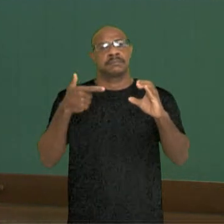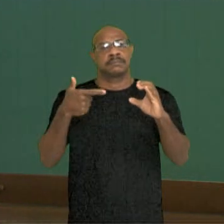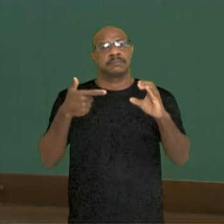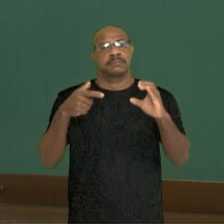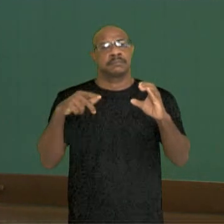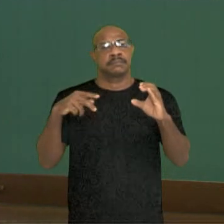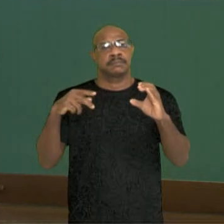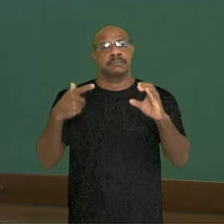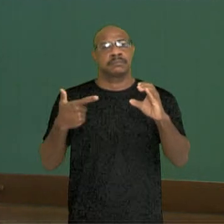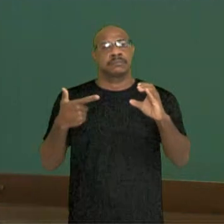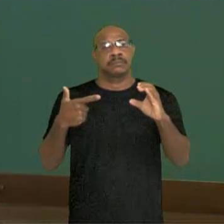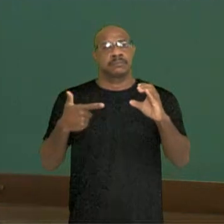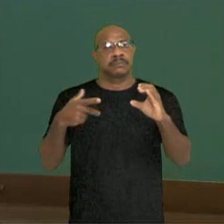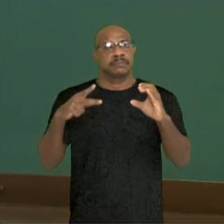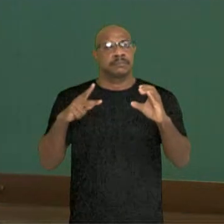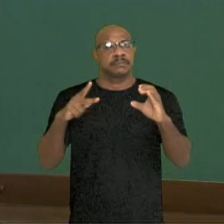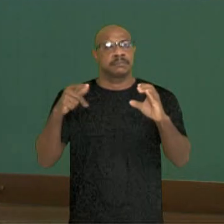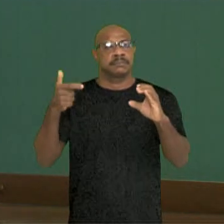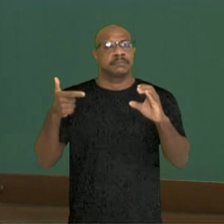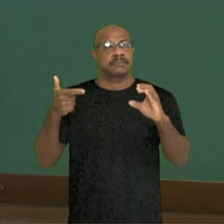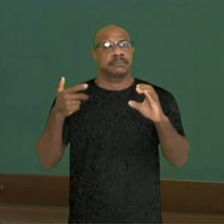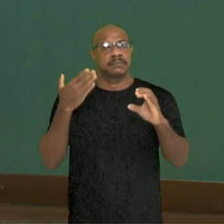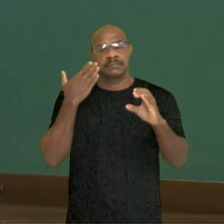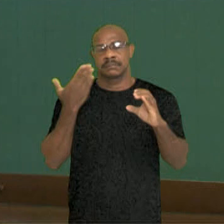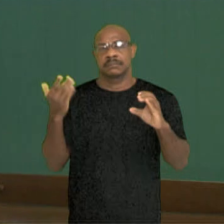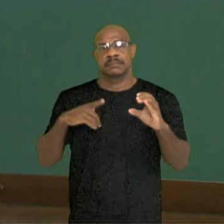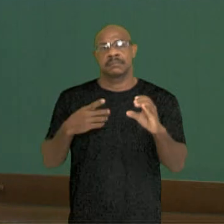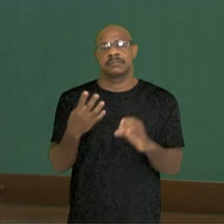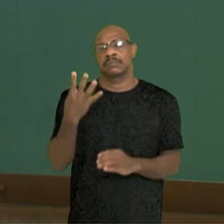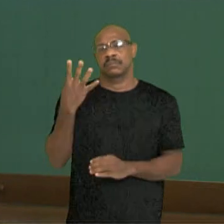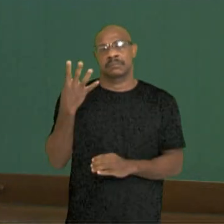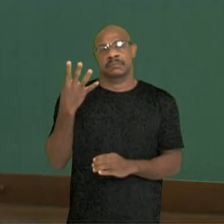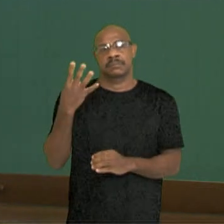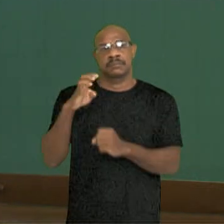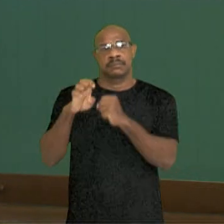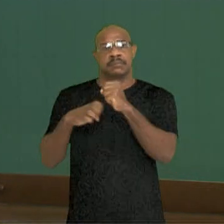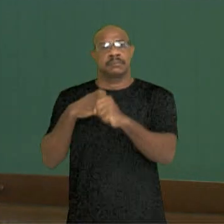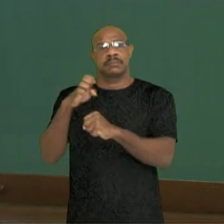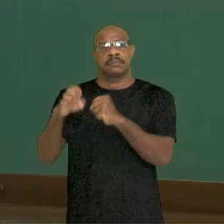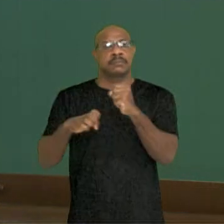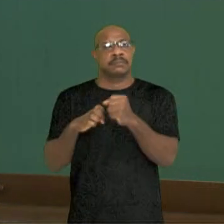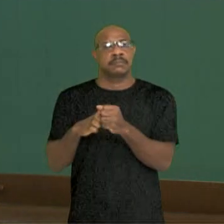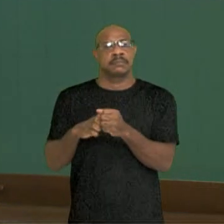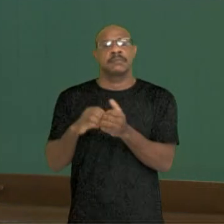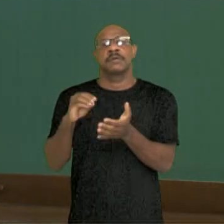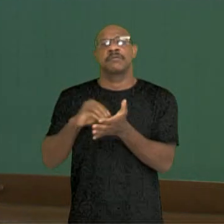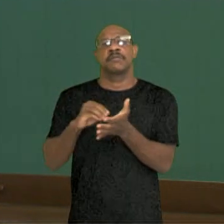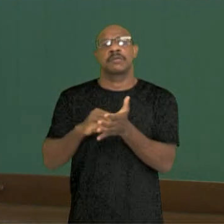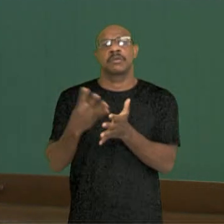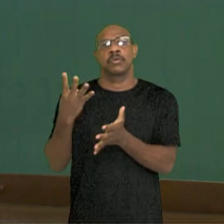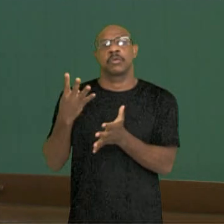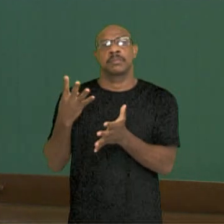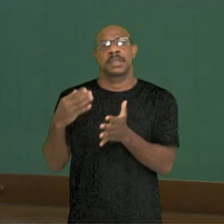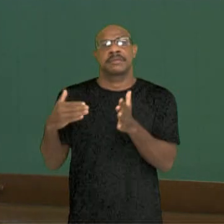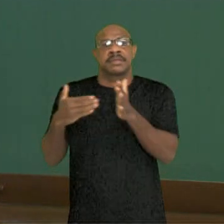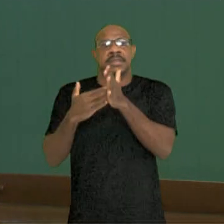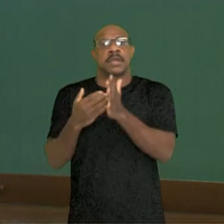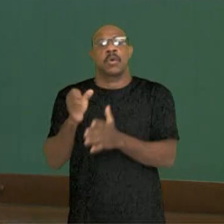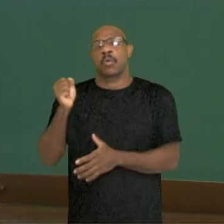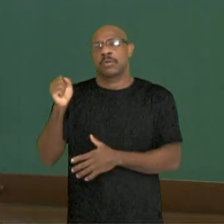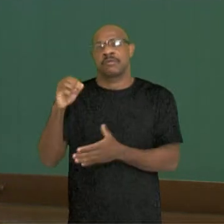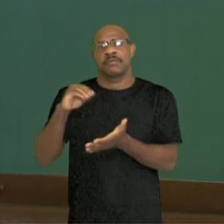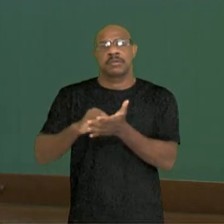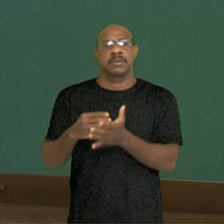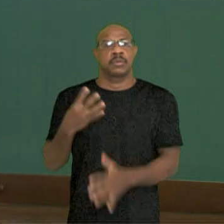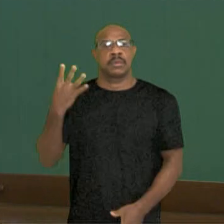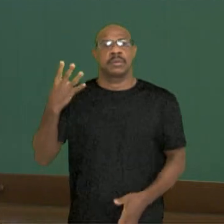2p2. Ele tem 4 elétrons no seu último nível. Para chegar a 8, faltam 4 elétrons. Então, claro,